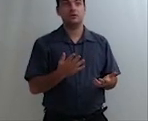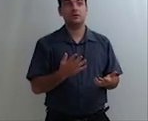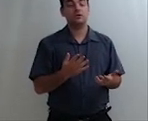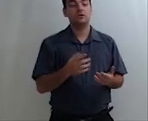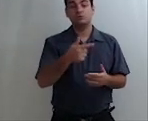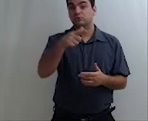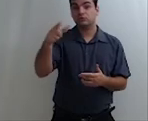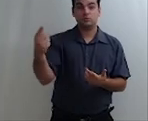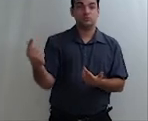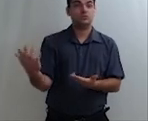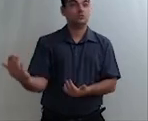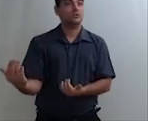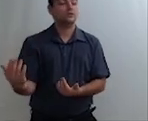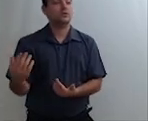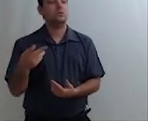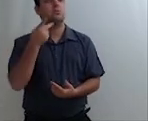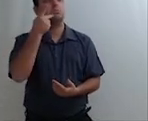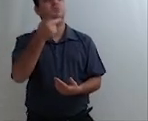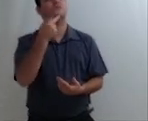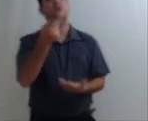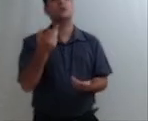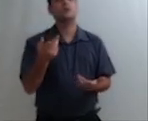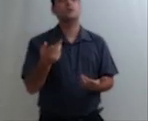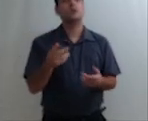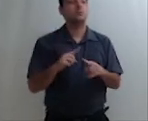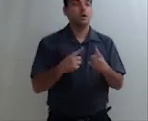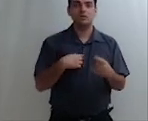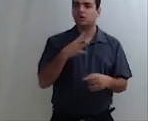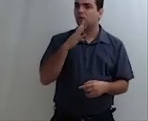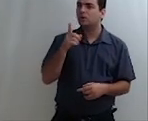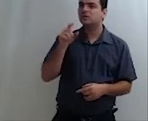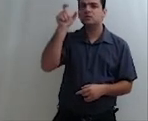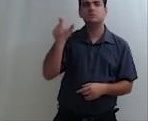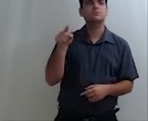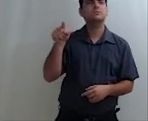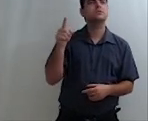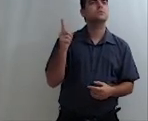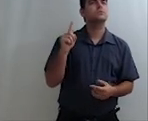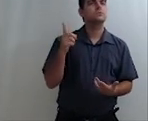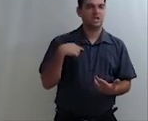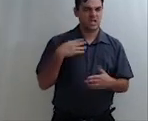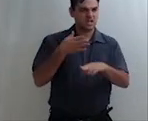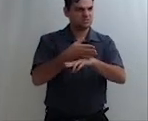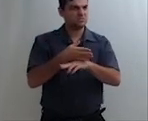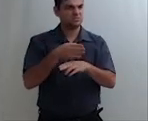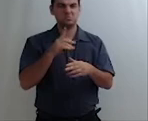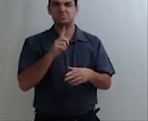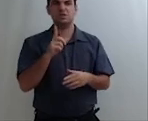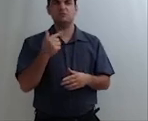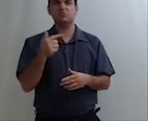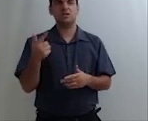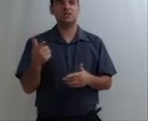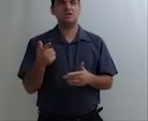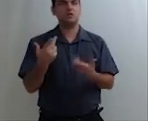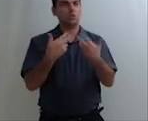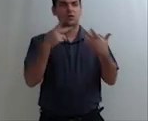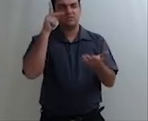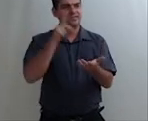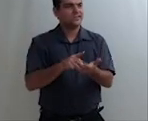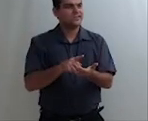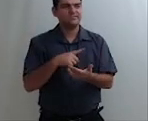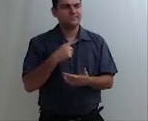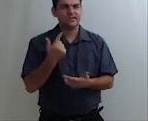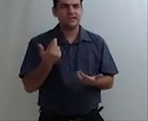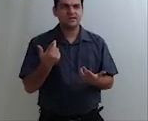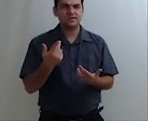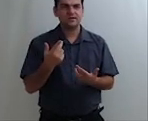e não reconhece o Renan como tenha participado dos fatos que tinham ocorrido